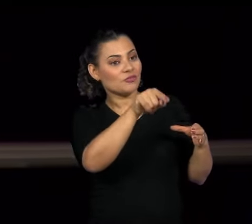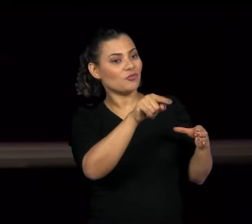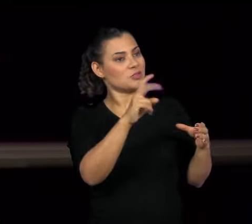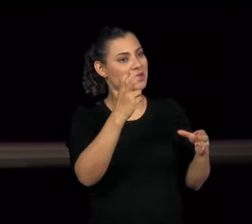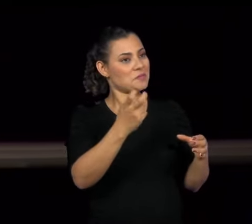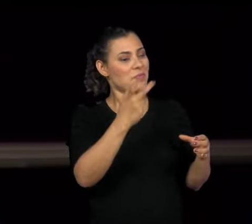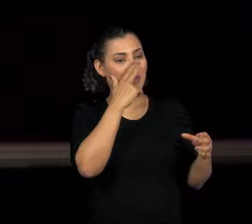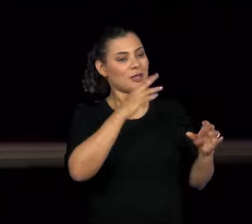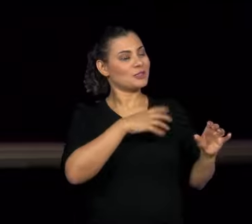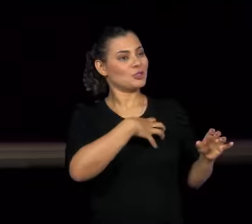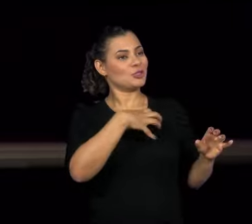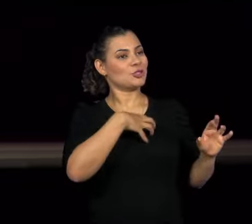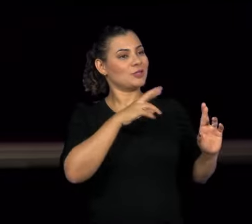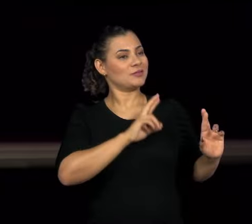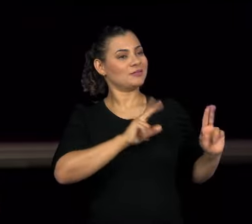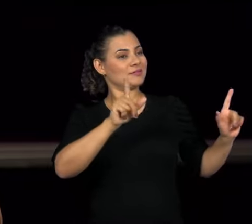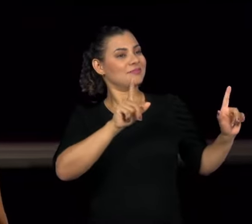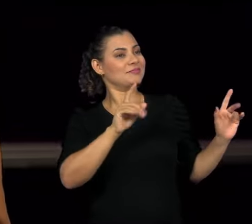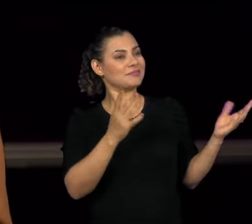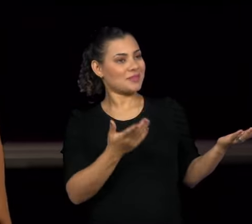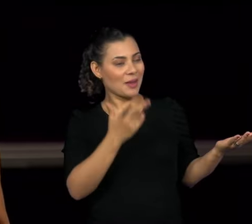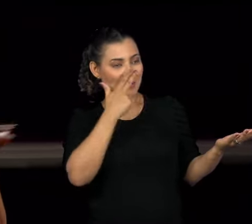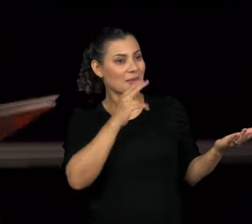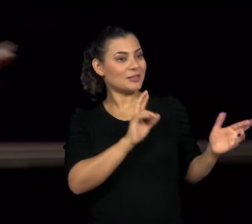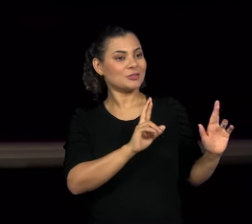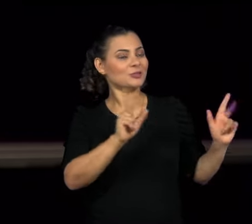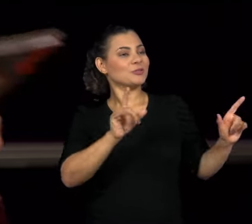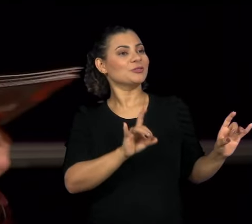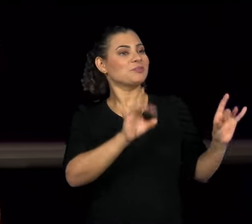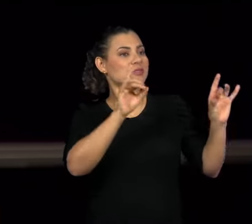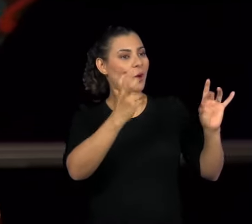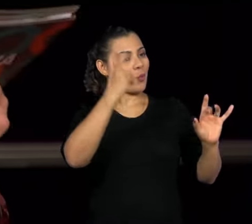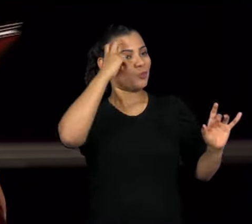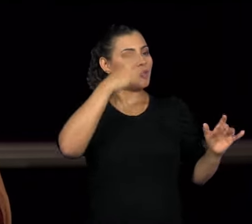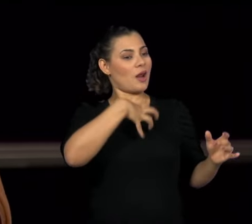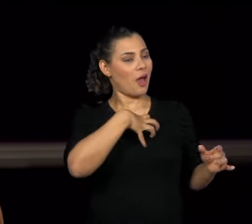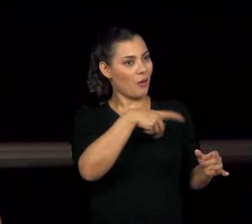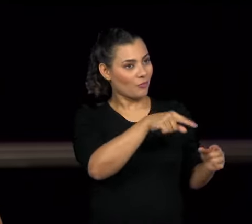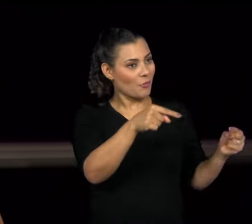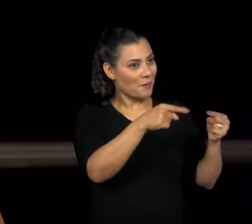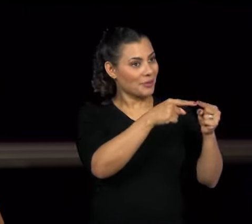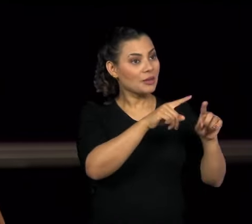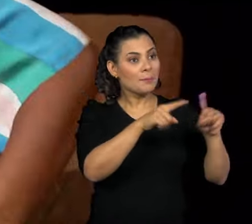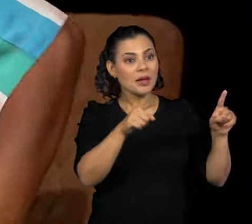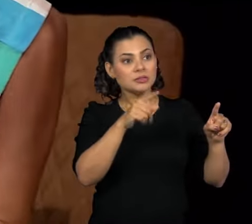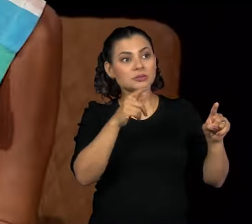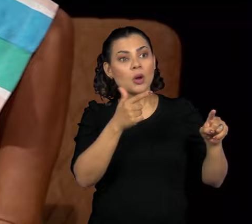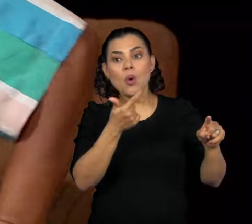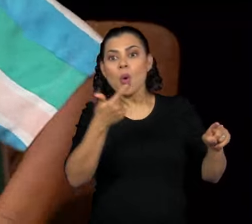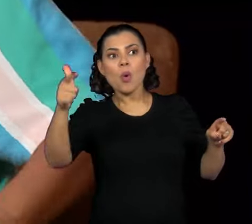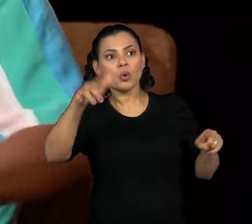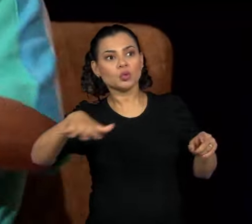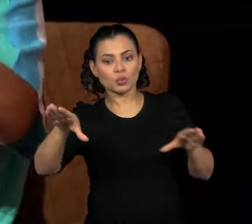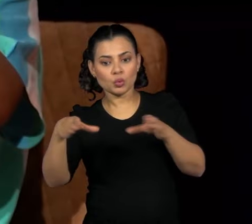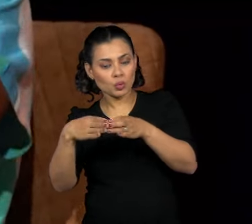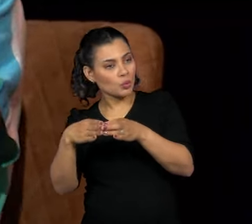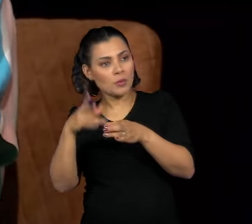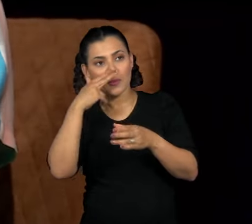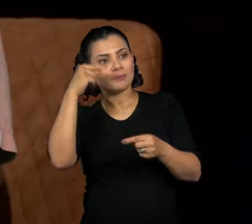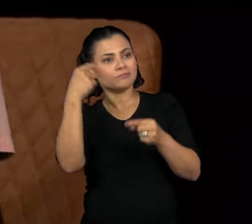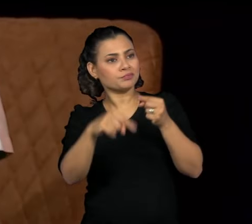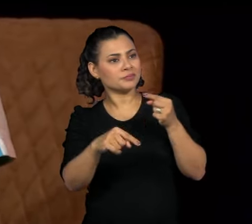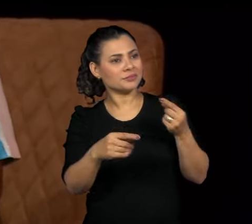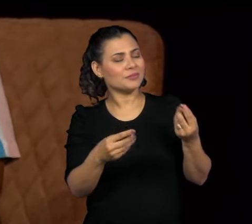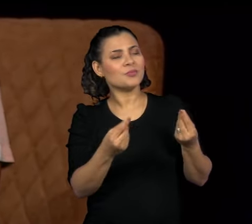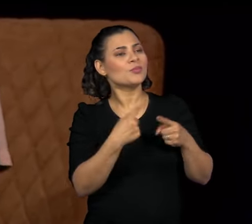cult. Para o público mais culto, você era muito nordestino, não tinha uma coisa assim que você não se achava direito? Nem era para o público, era para as casas, né? Pras